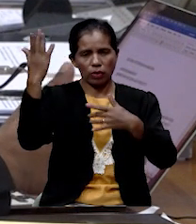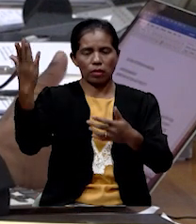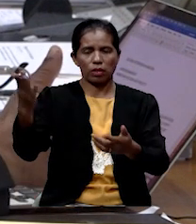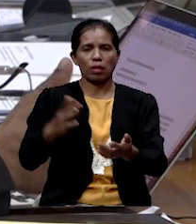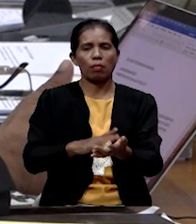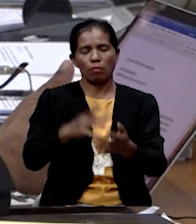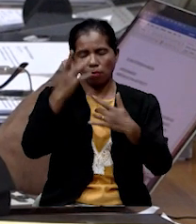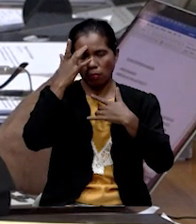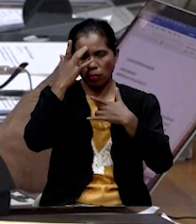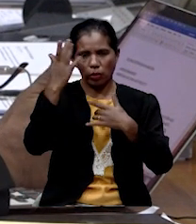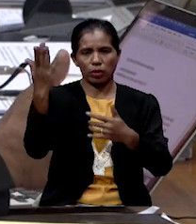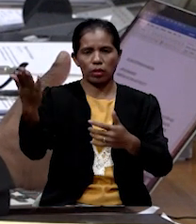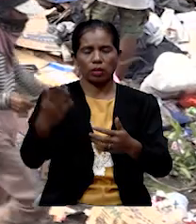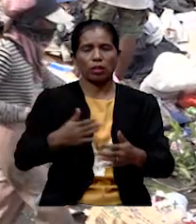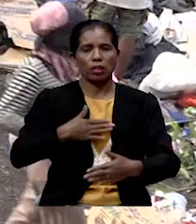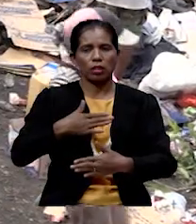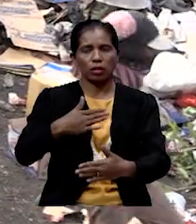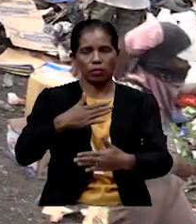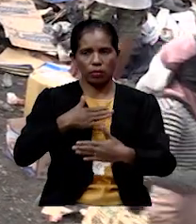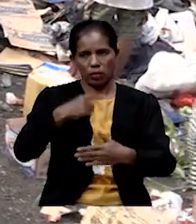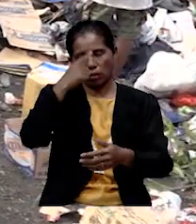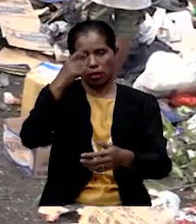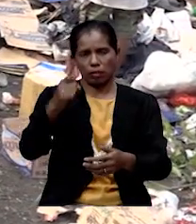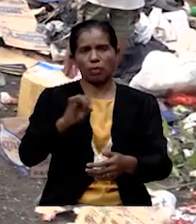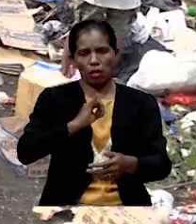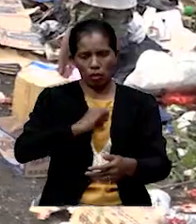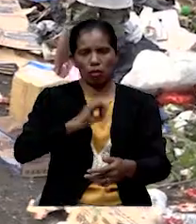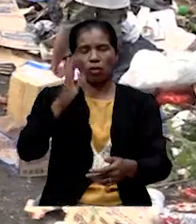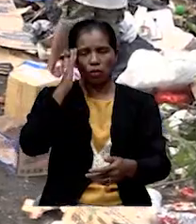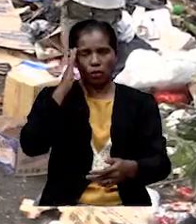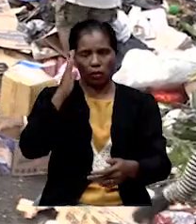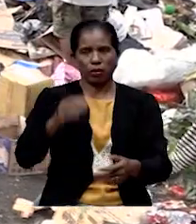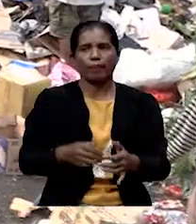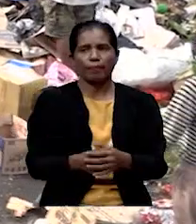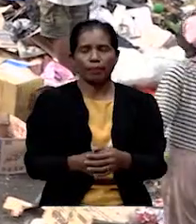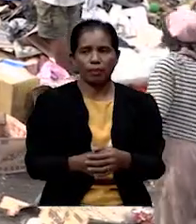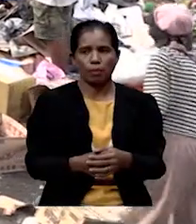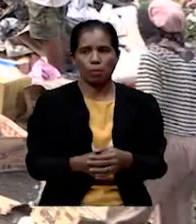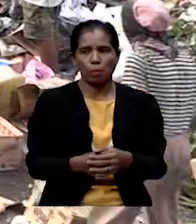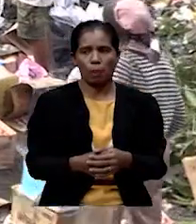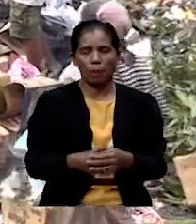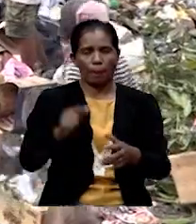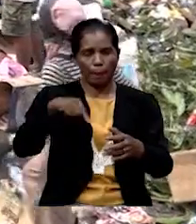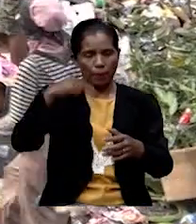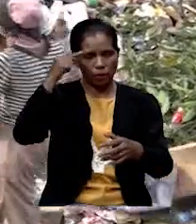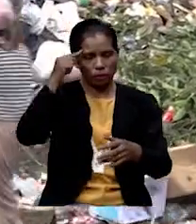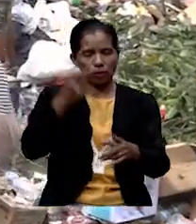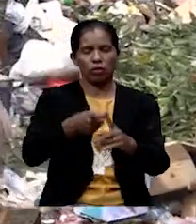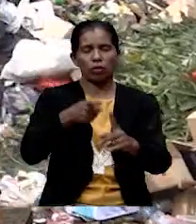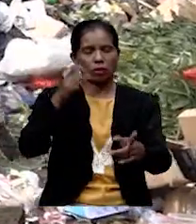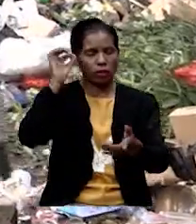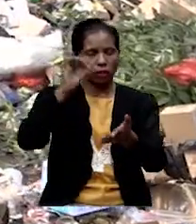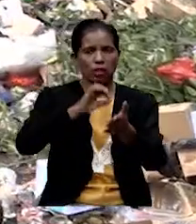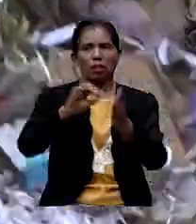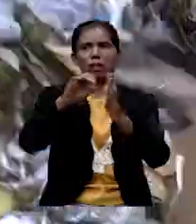sofre infecção ba respiratória. Tamba ida nema kawa hanui, urgentemente, governo, liu hus secretário de